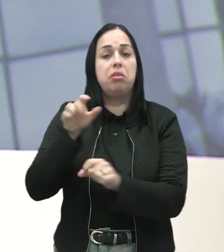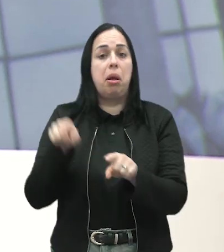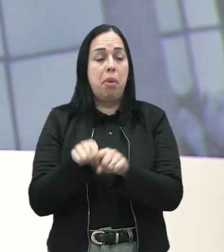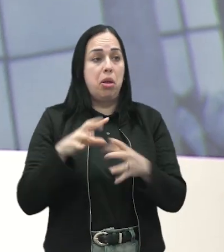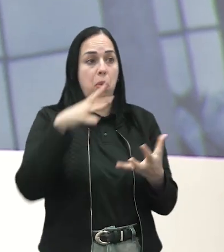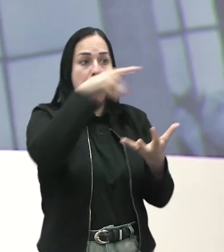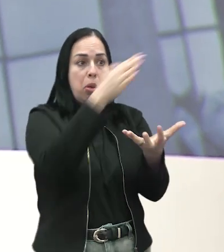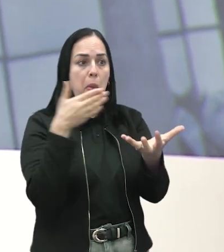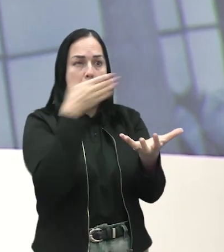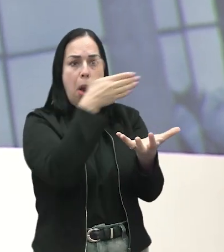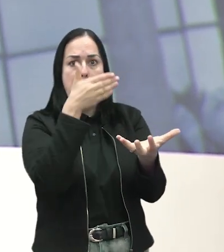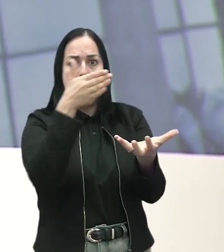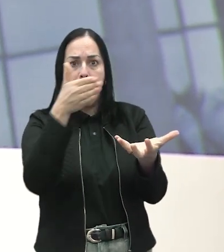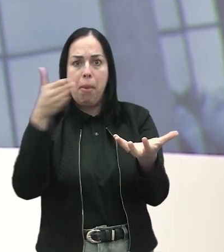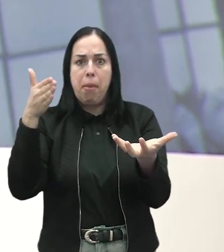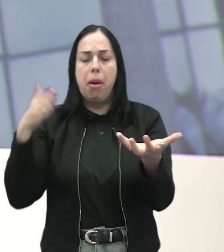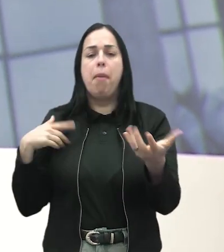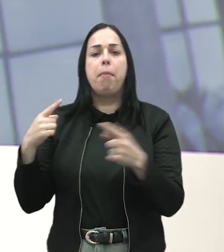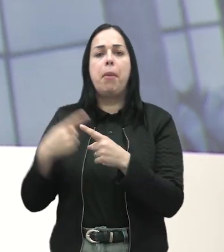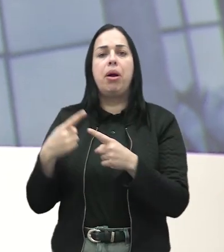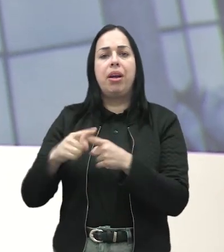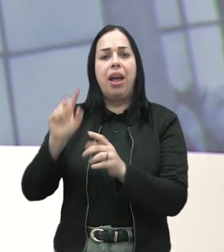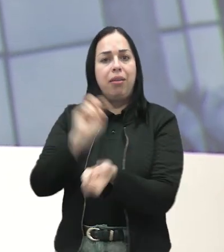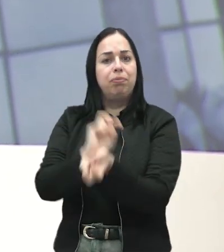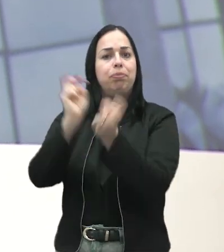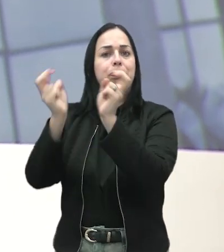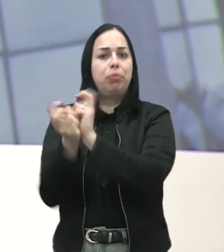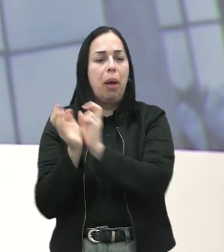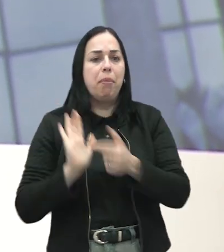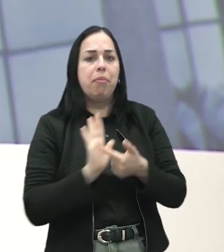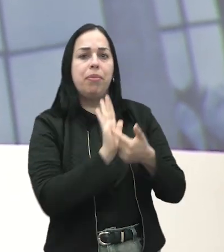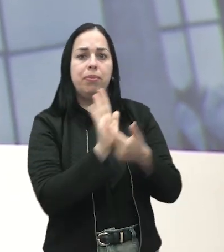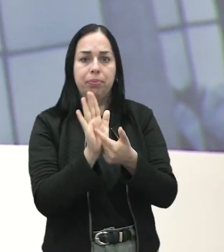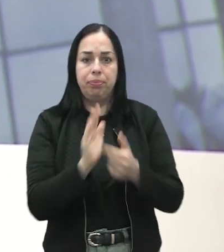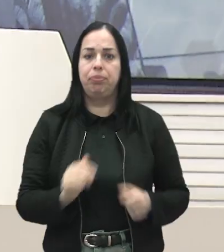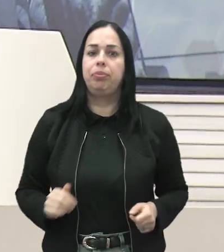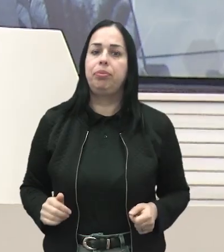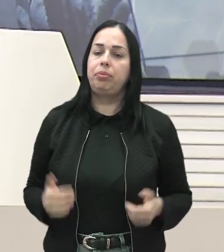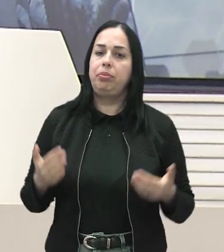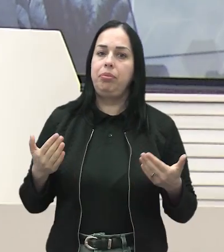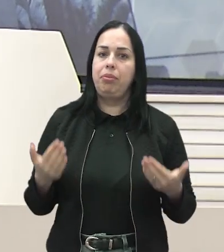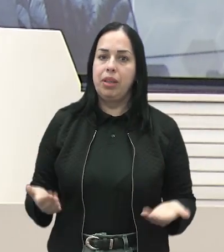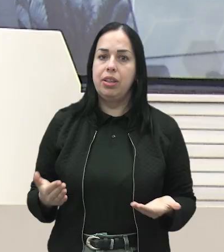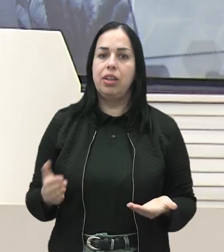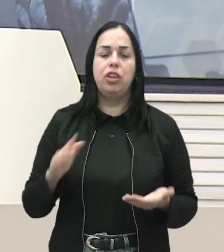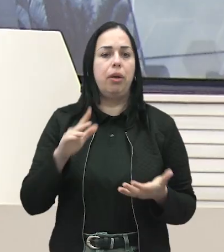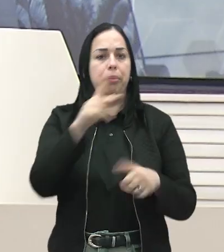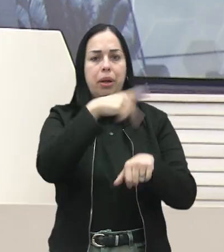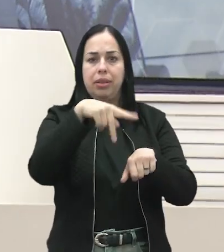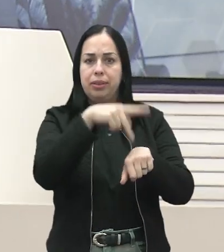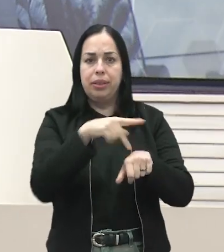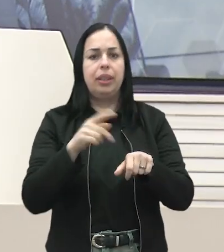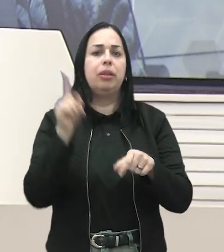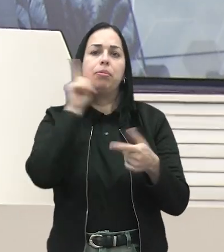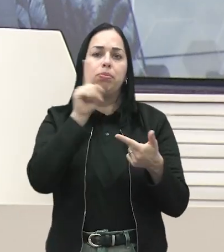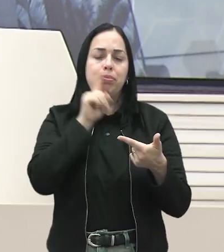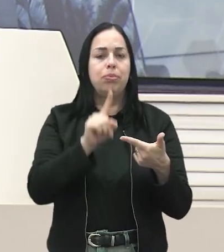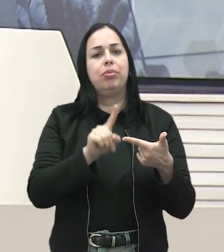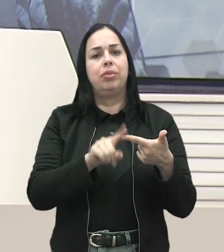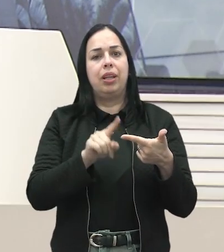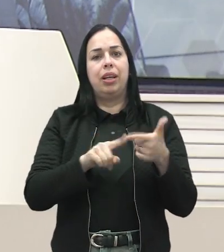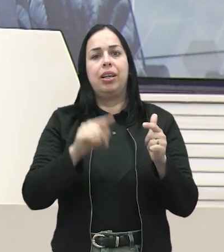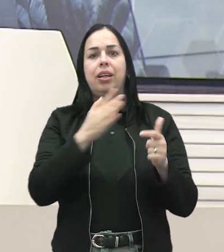mundo através do prestígio que obteve com a capoeira na cidade. Já esteve em países como os Estados